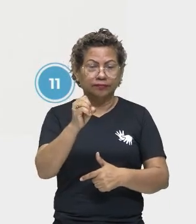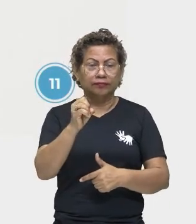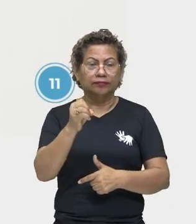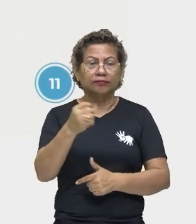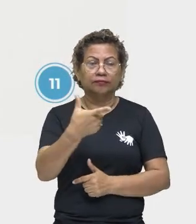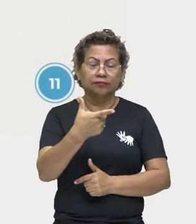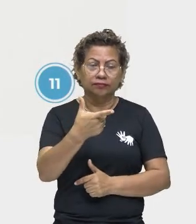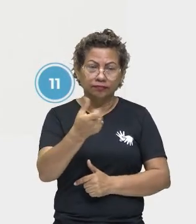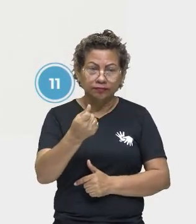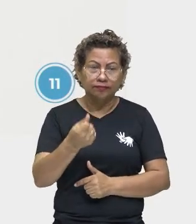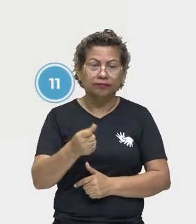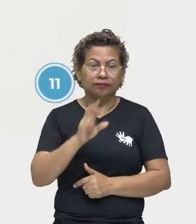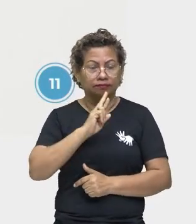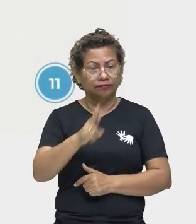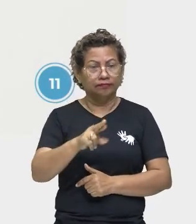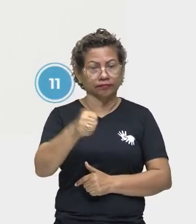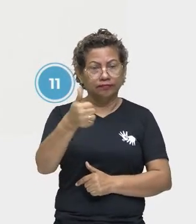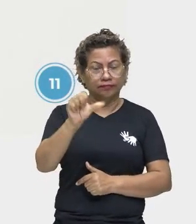lados.